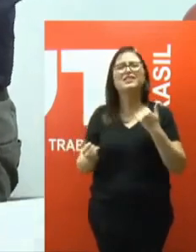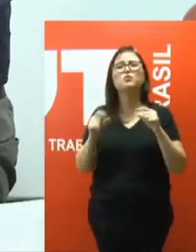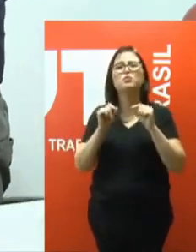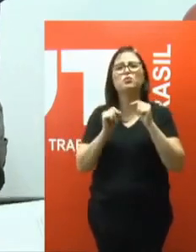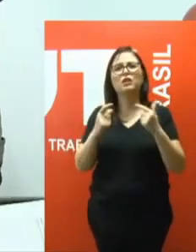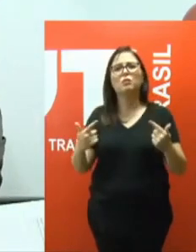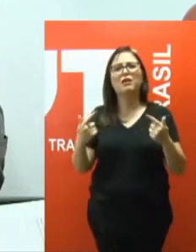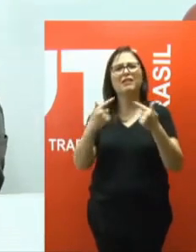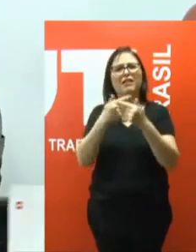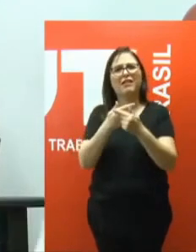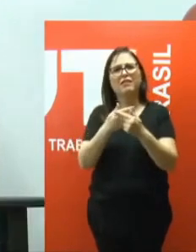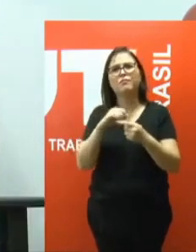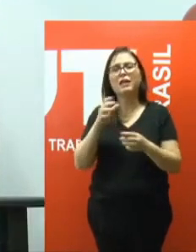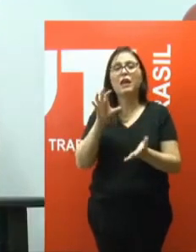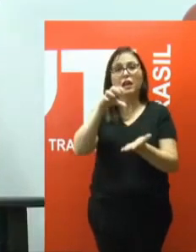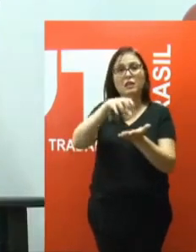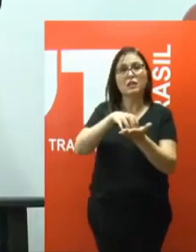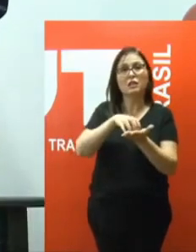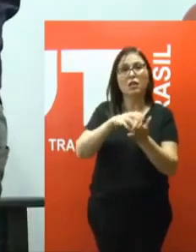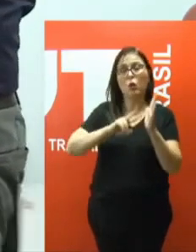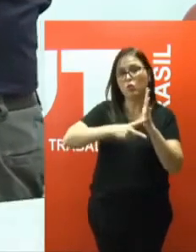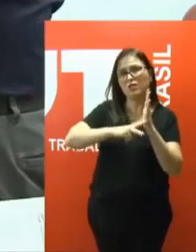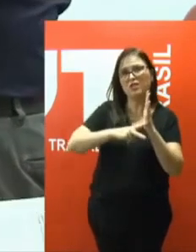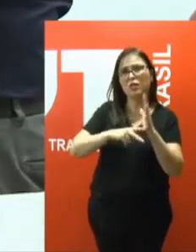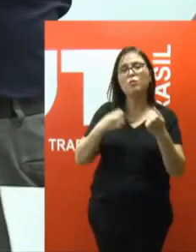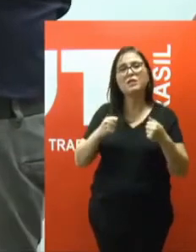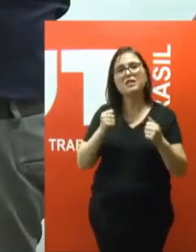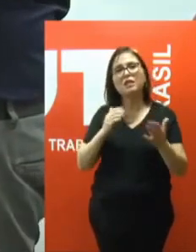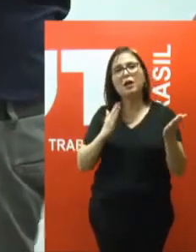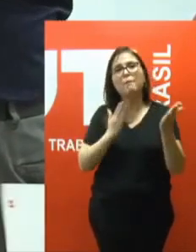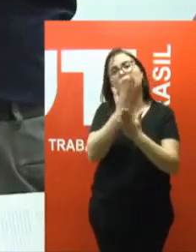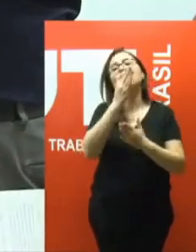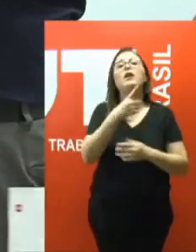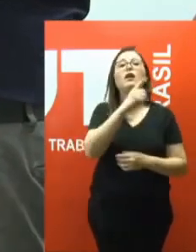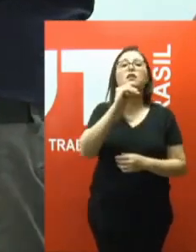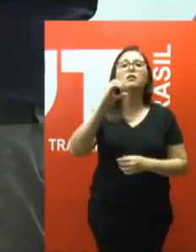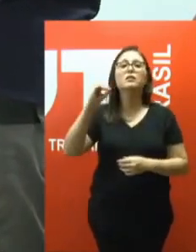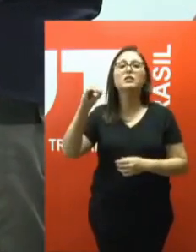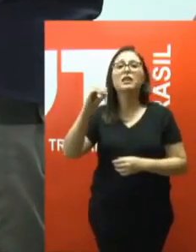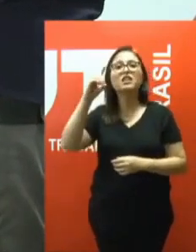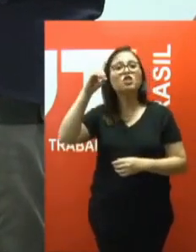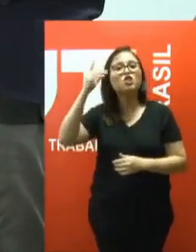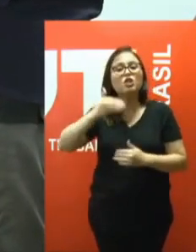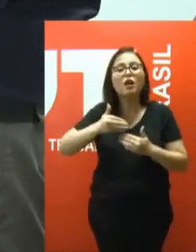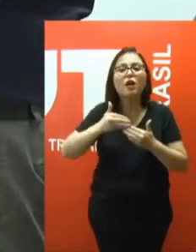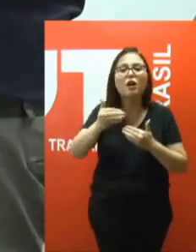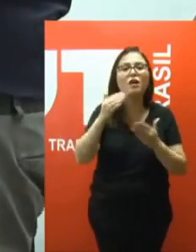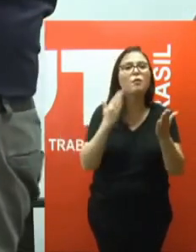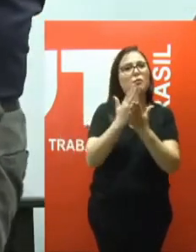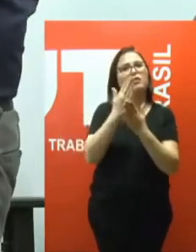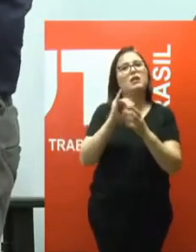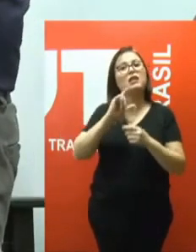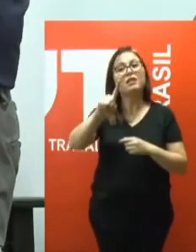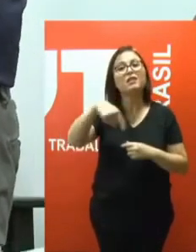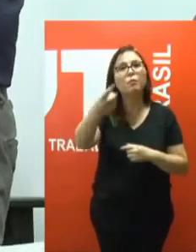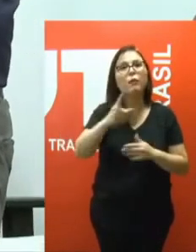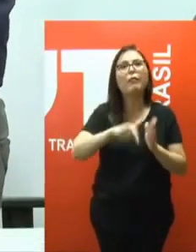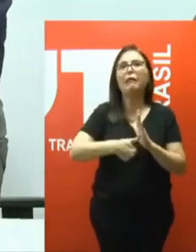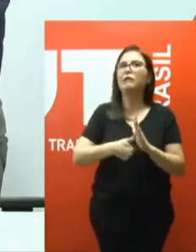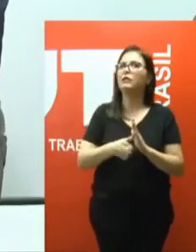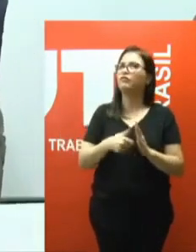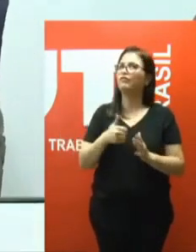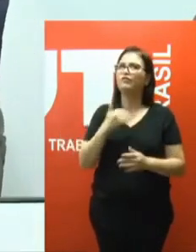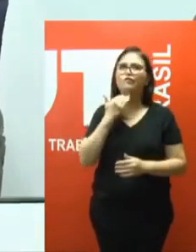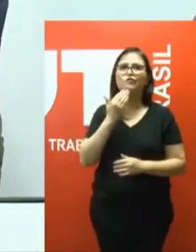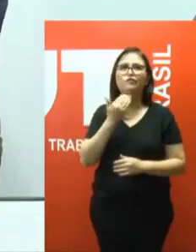temos dúvida que se a gente não aprovar isso nos primeiros 100 dias do teu governo, esquece que nós não vamos aprovar mais. Porque aí, entendeu? Tem que ser uma coisa assim, chegar